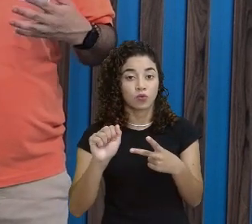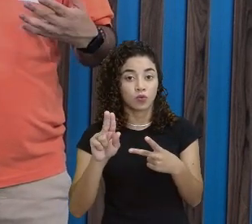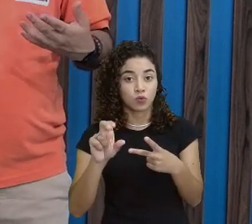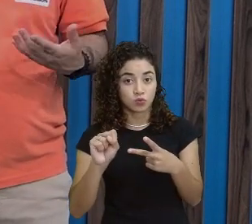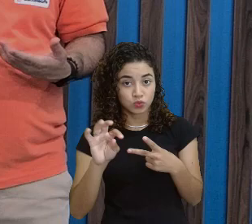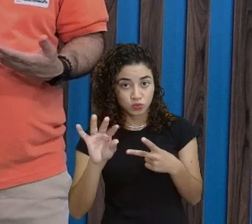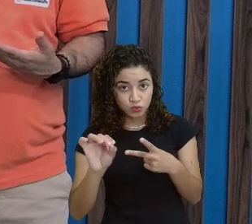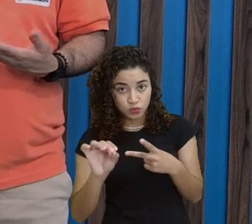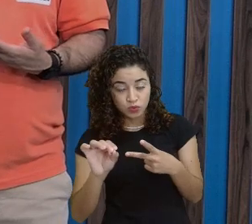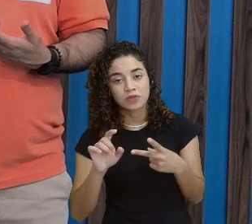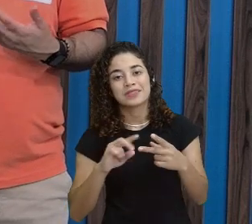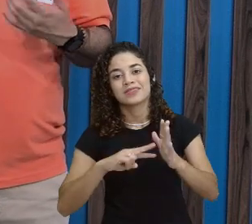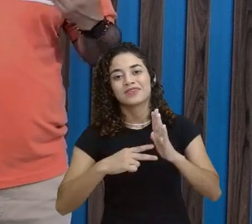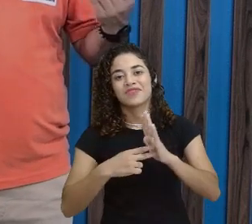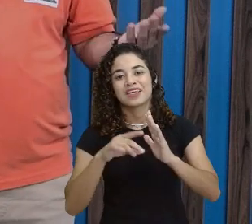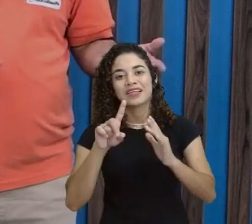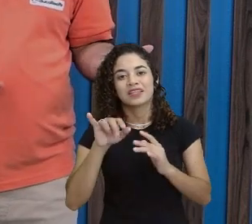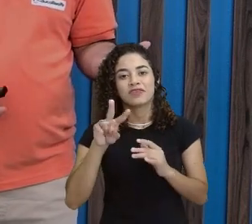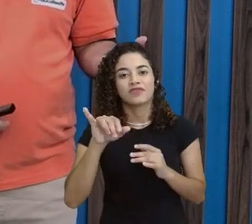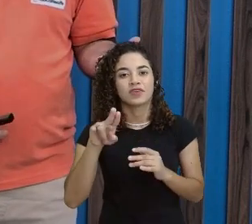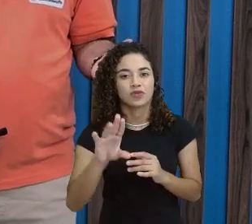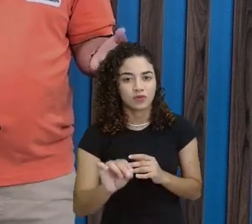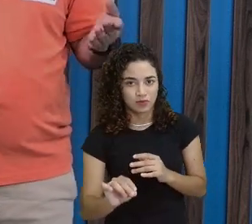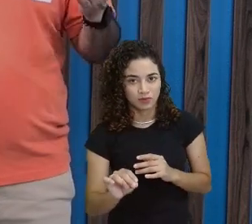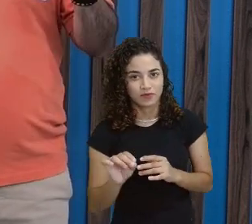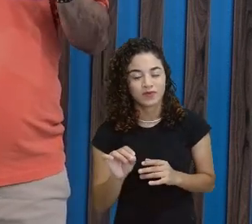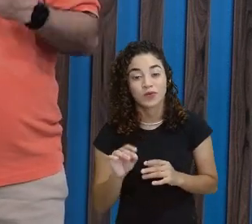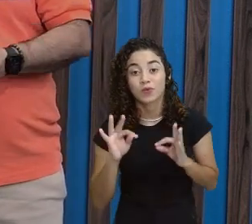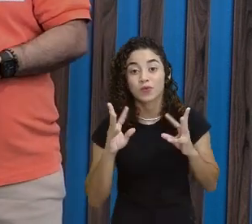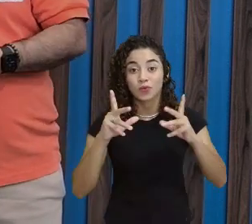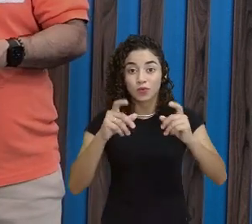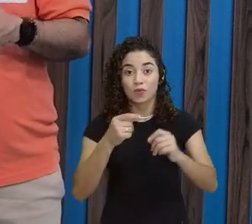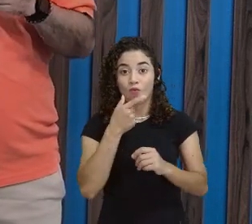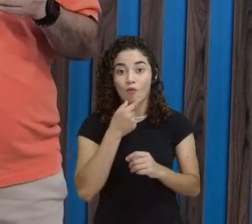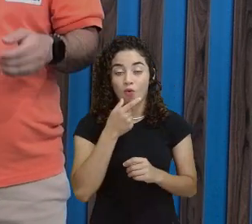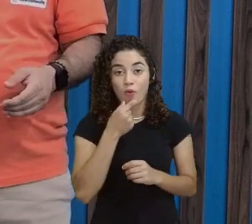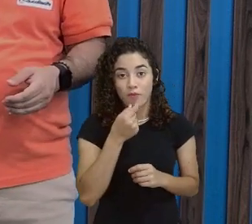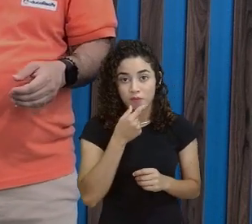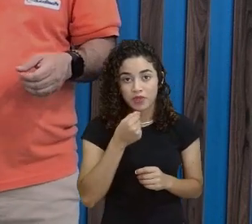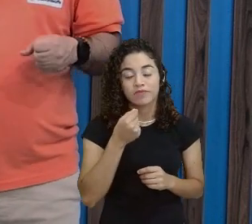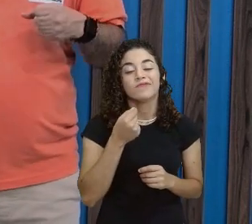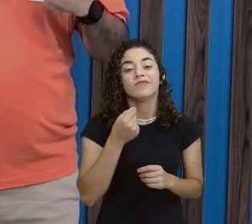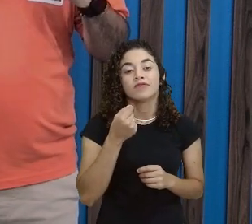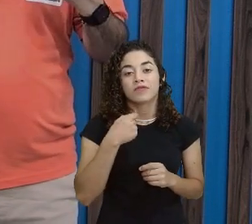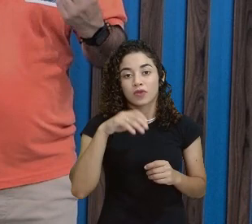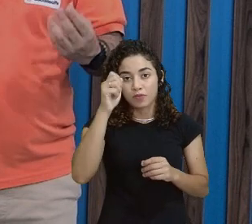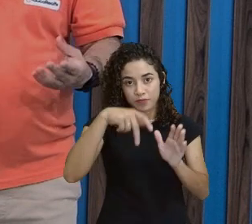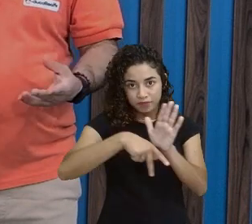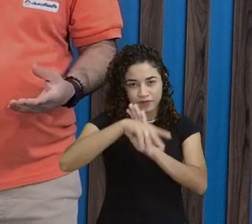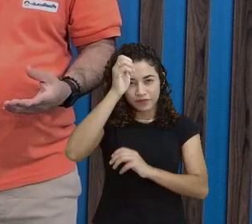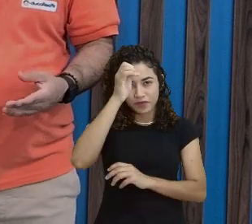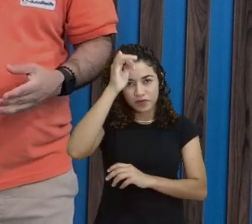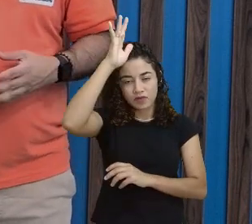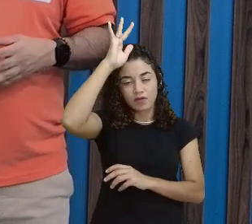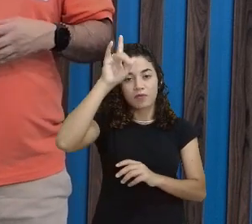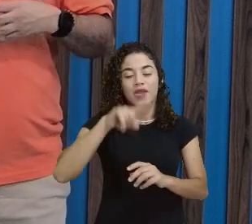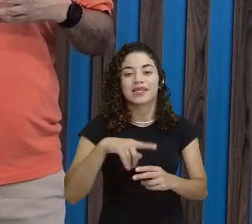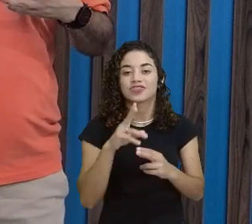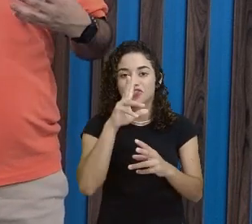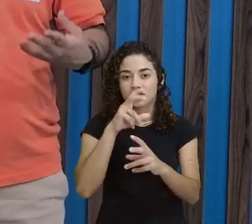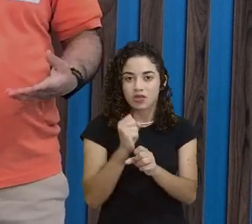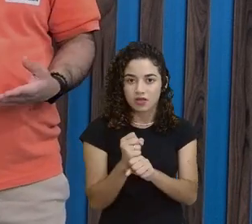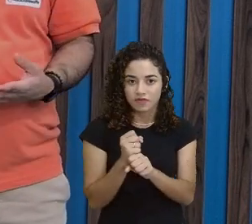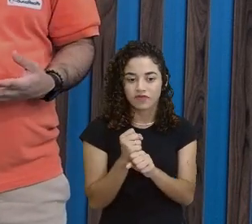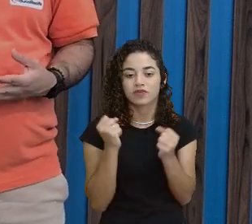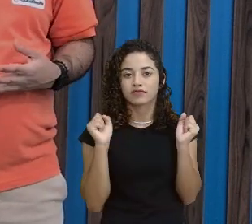significava divino. Então, todo imperador romano, ele era chefe do exército, das legiões romanas, mas